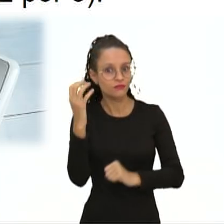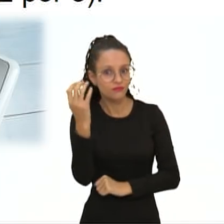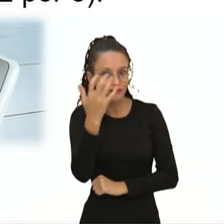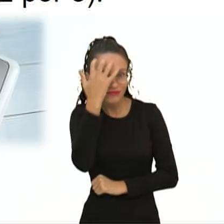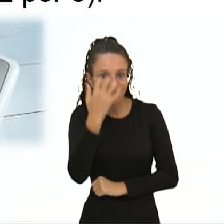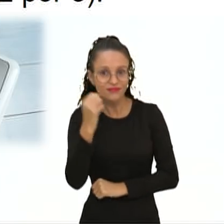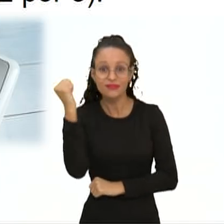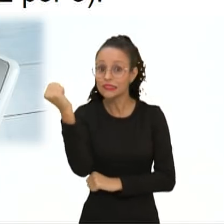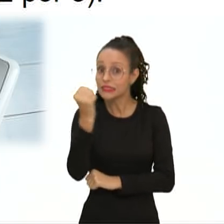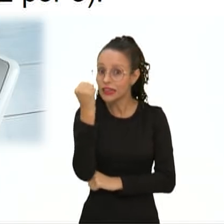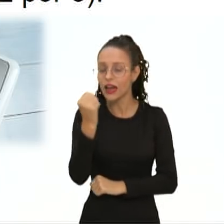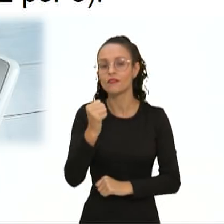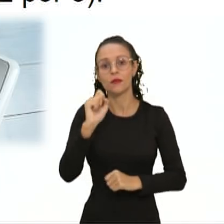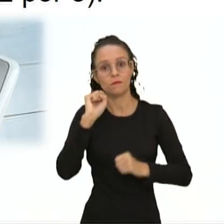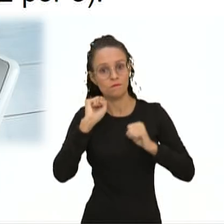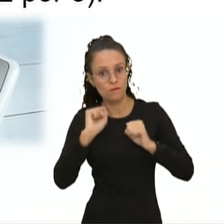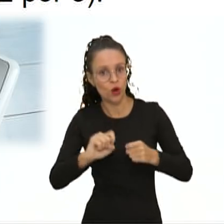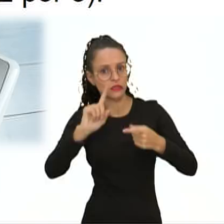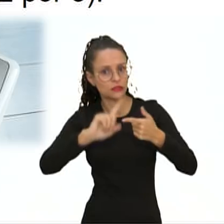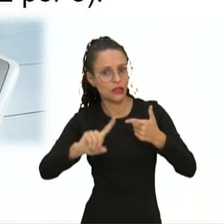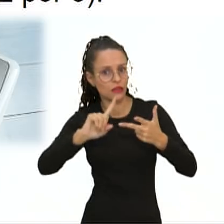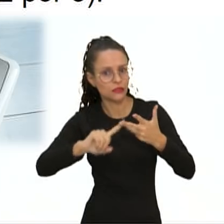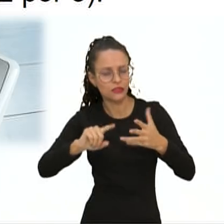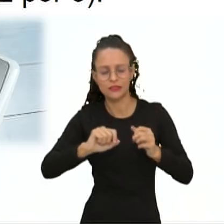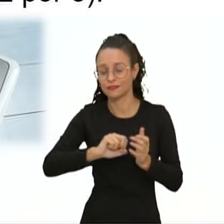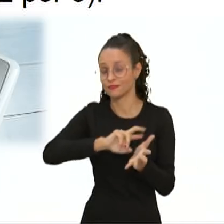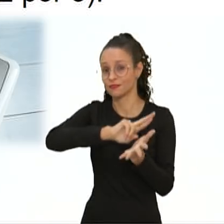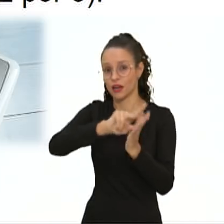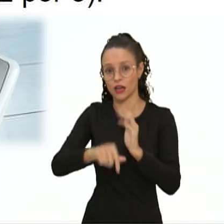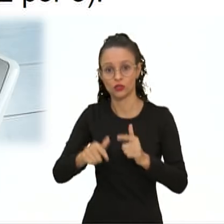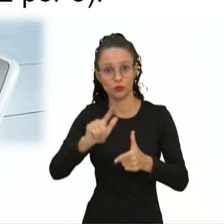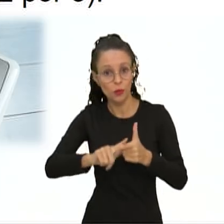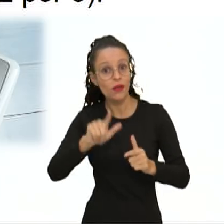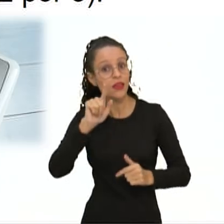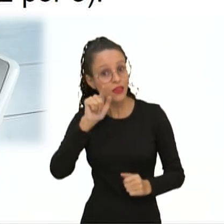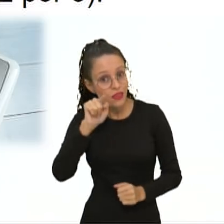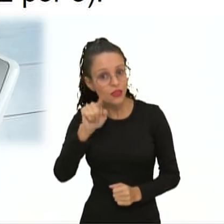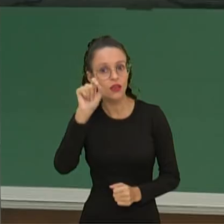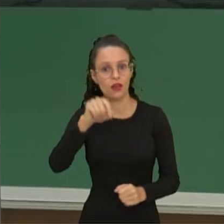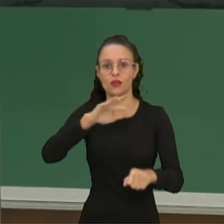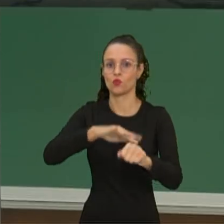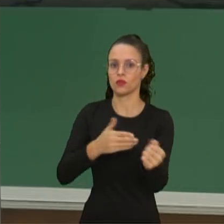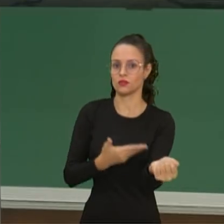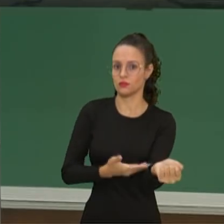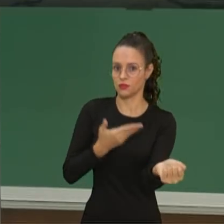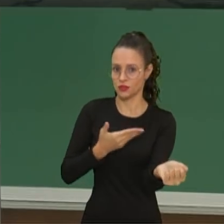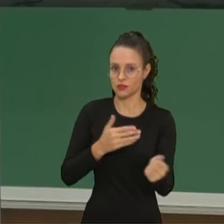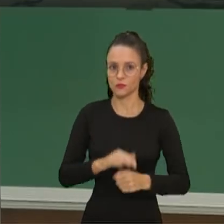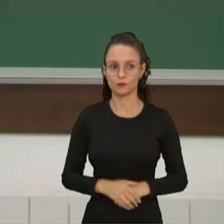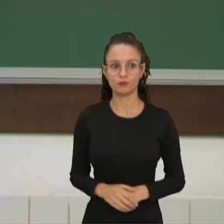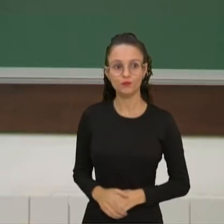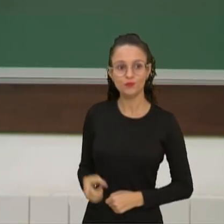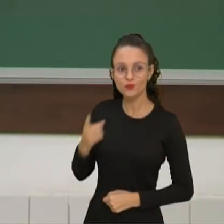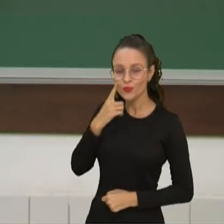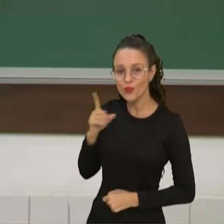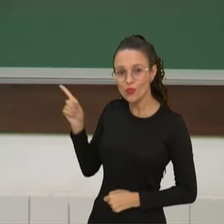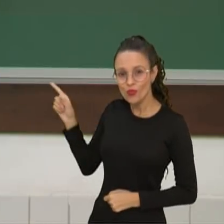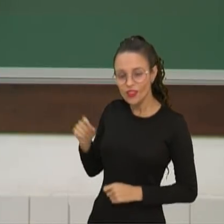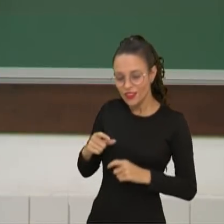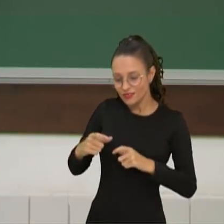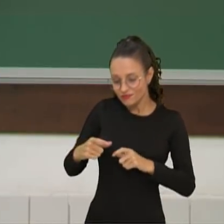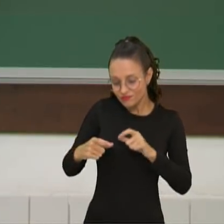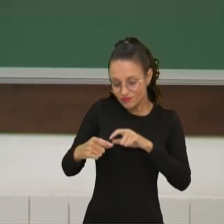é justamente isso que é a hipertensão, certo? Este aparelhinho aqui, para